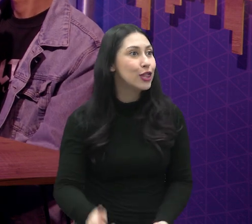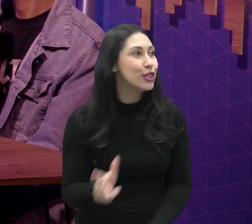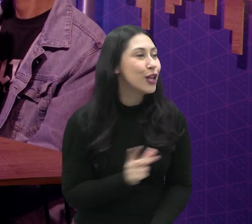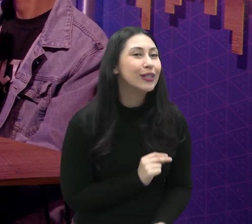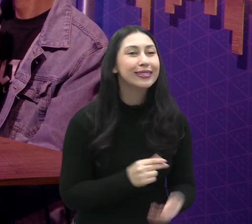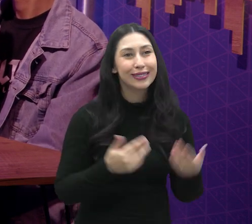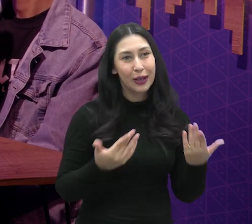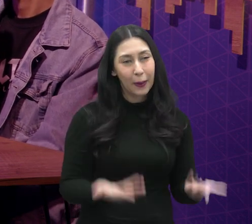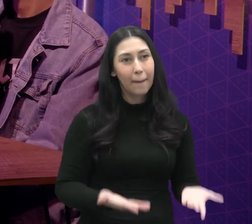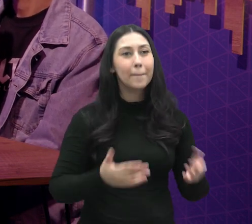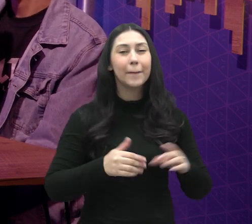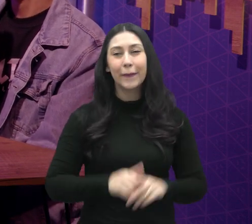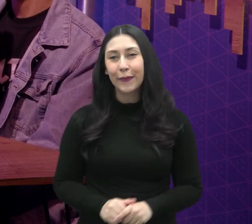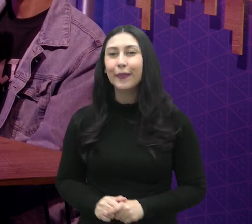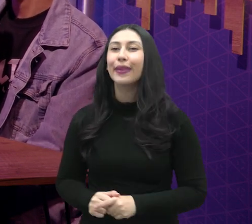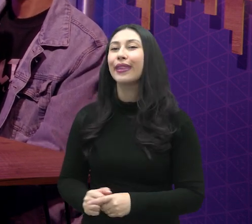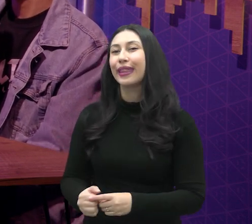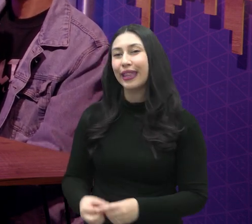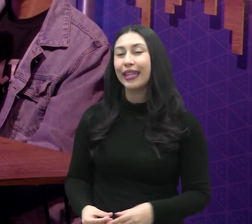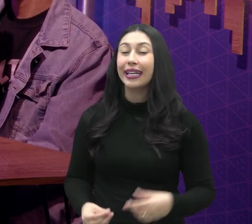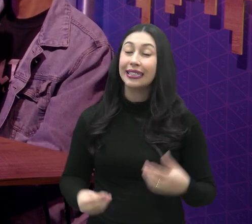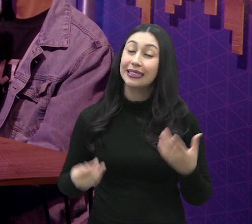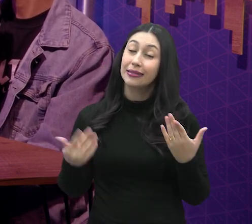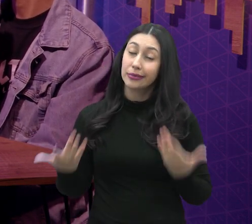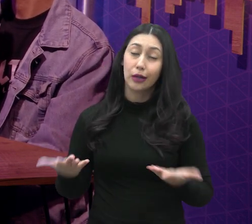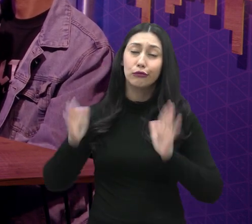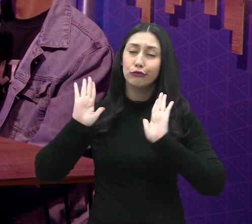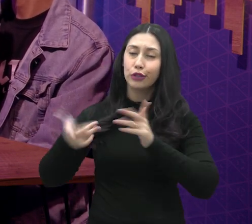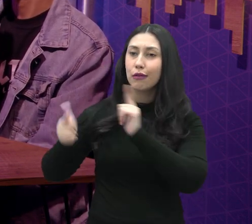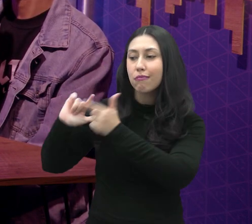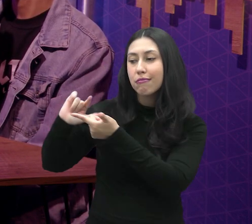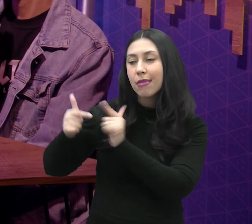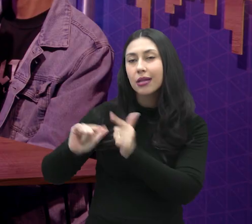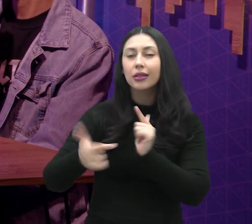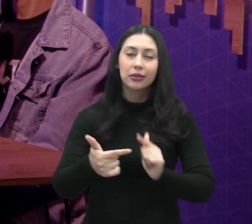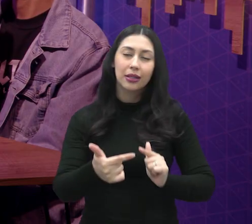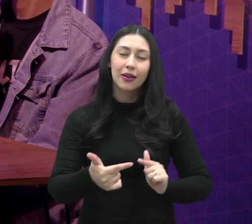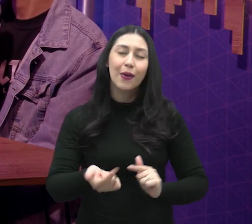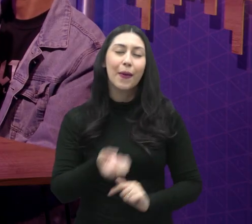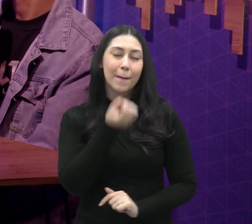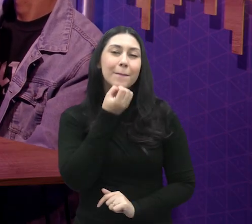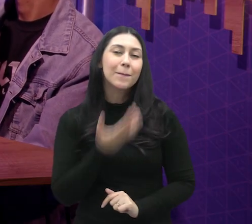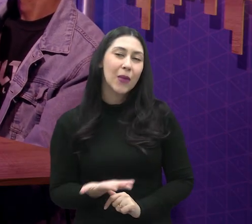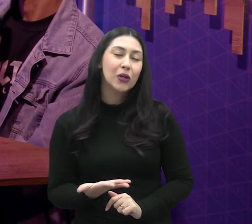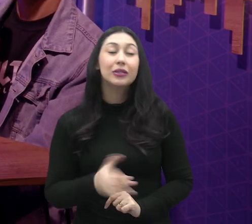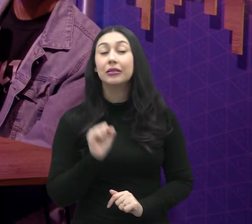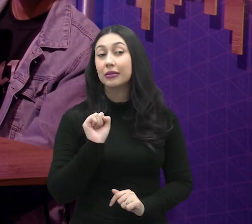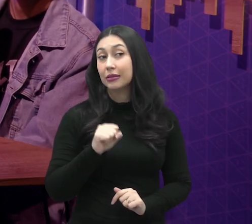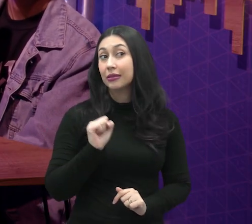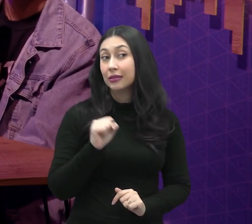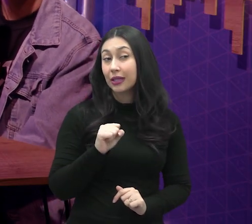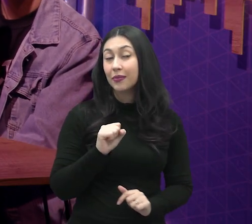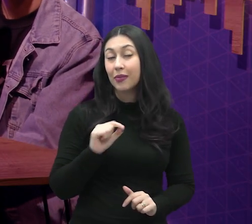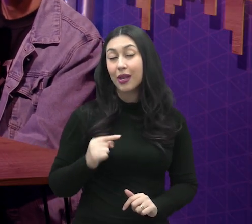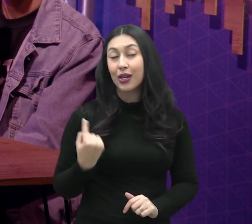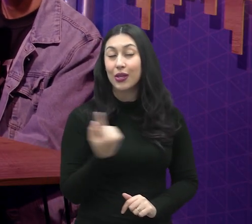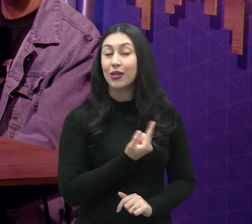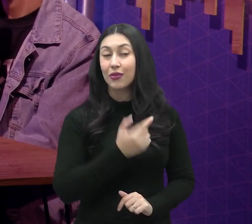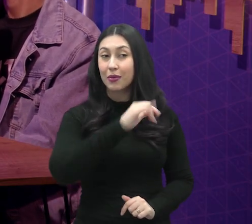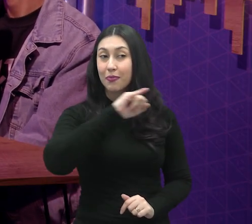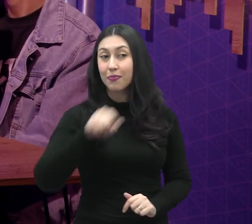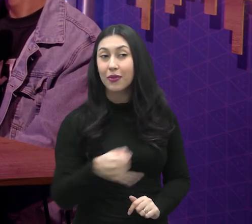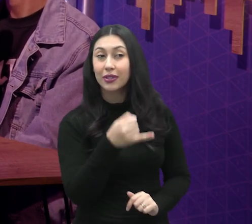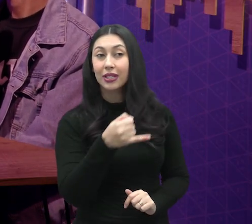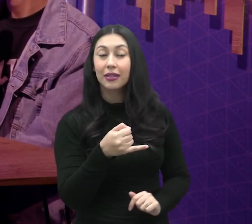em choque, né? Pô, telenovela é uma tradição, né? Então a gente tem muita coisa boa pra falar. É isso, e a gente vai aproveitar, né? A